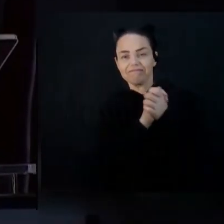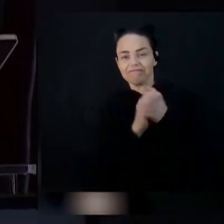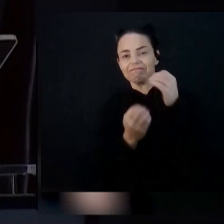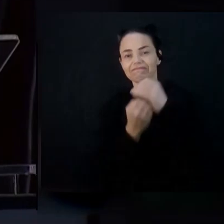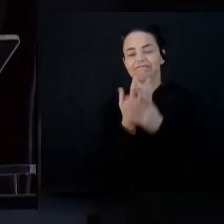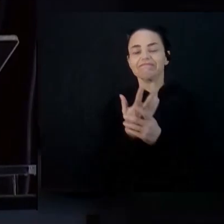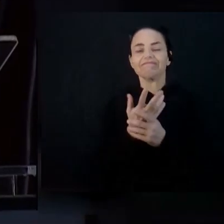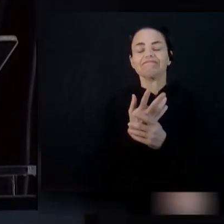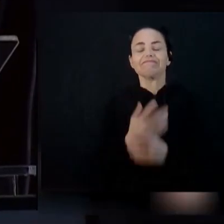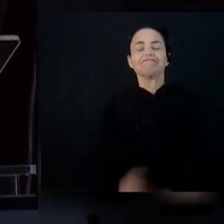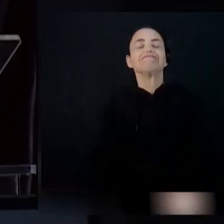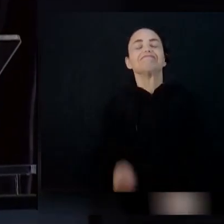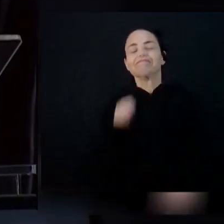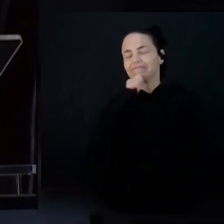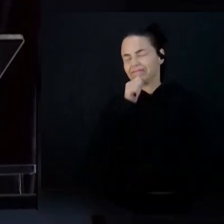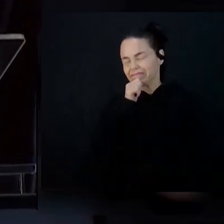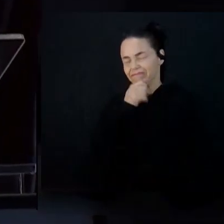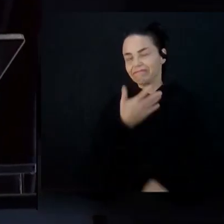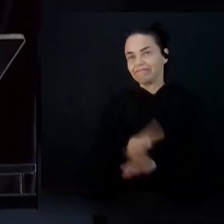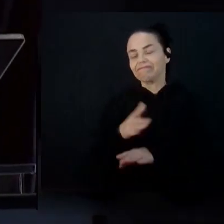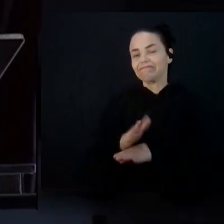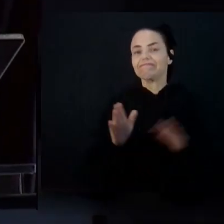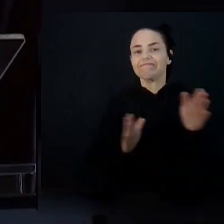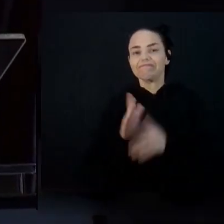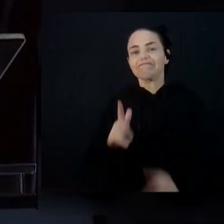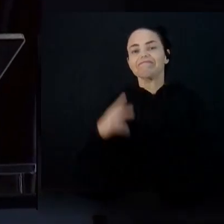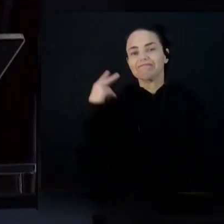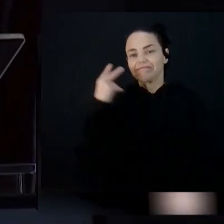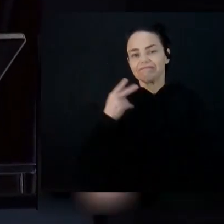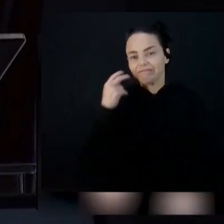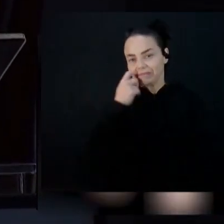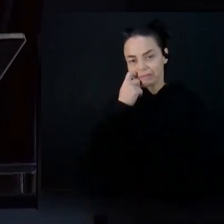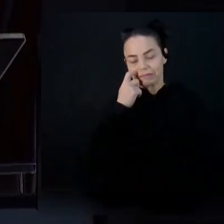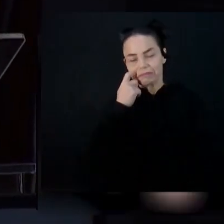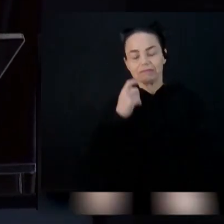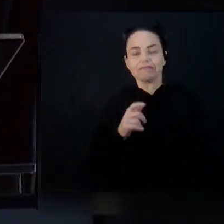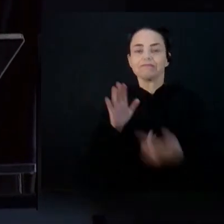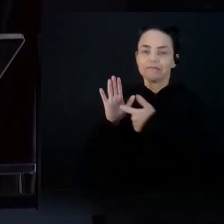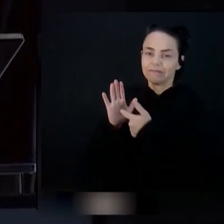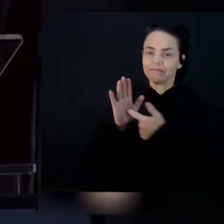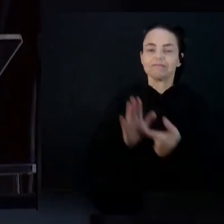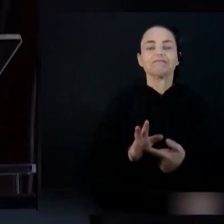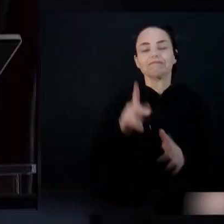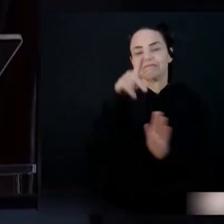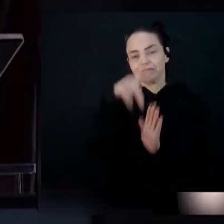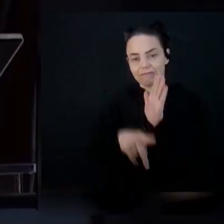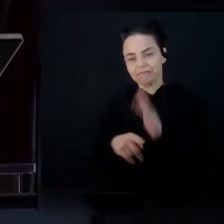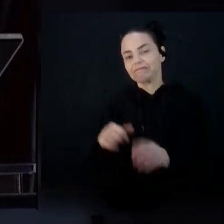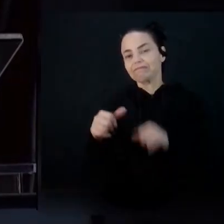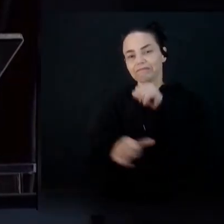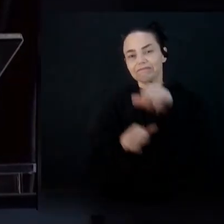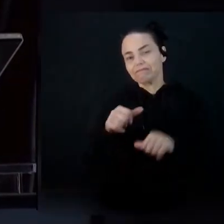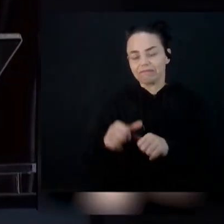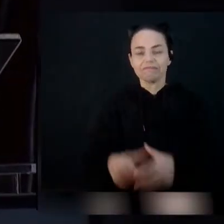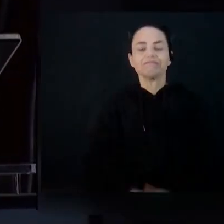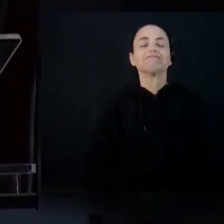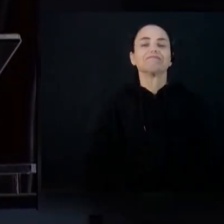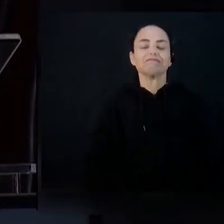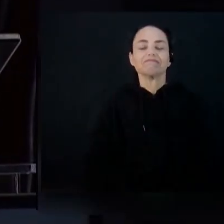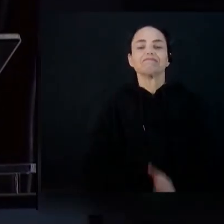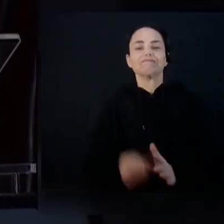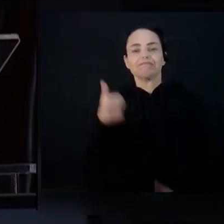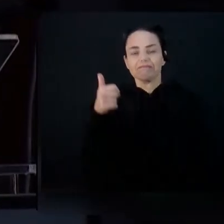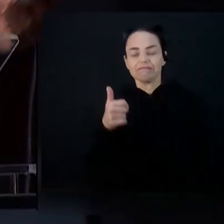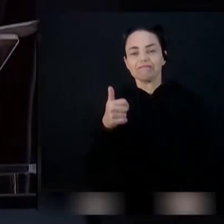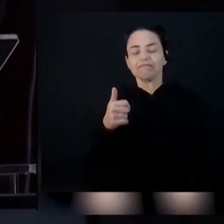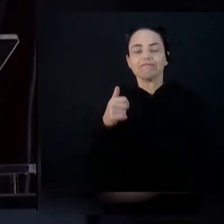quando ainda exercia o mandato de vereador. Eu apresentei esse projeto que virou o primeiro do estado de São